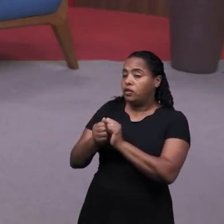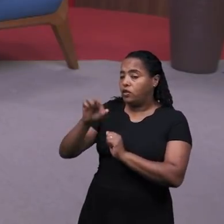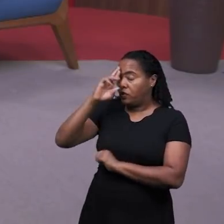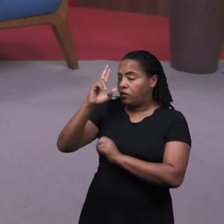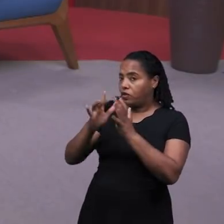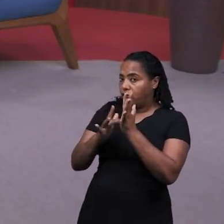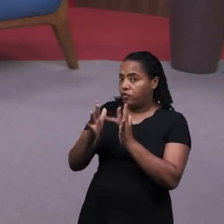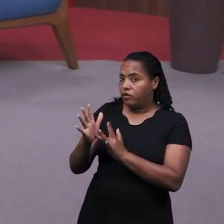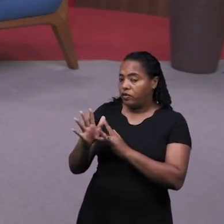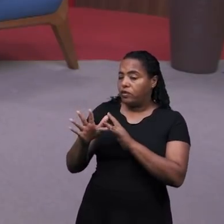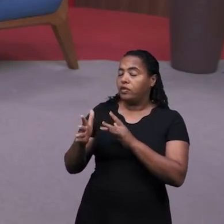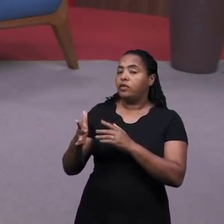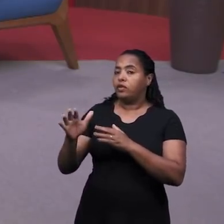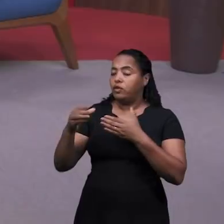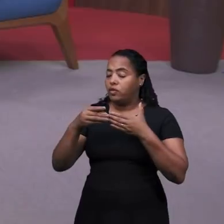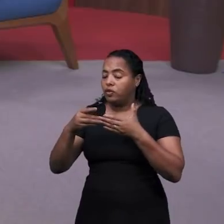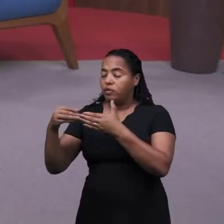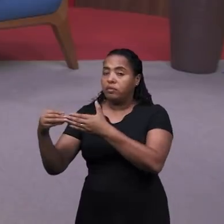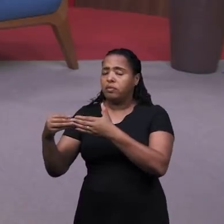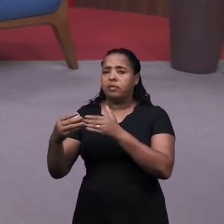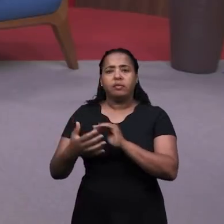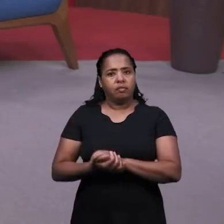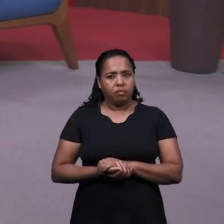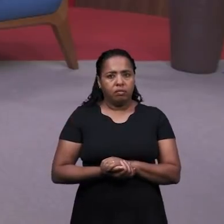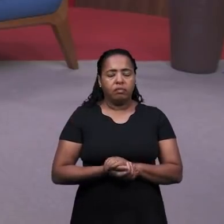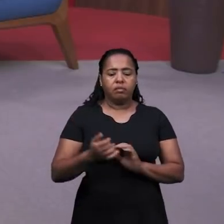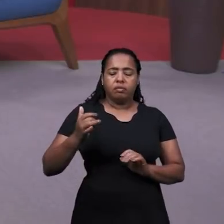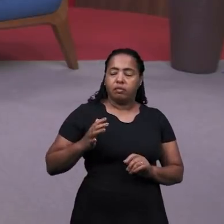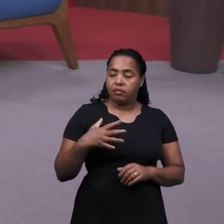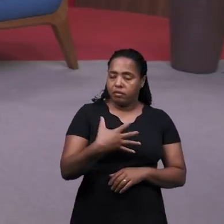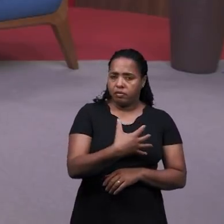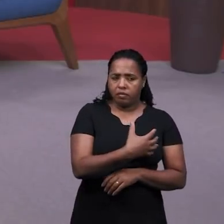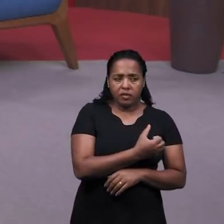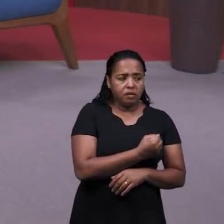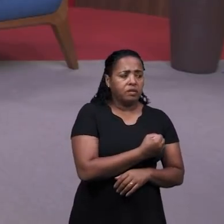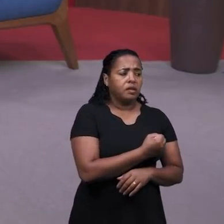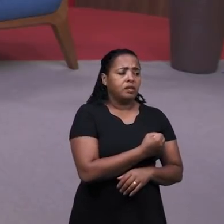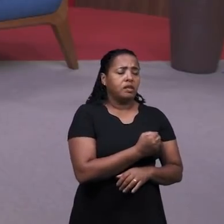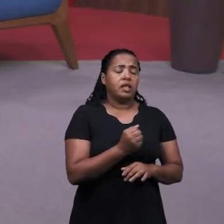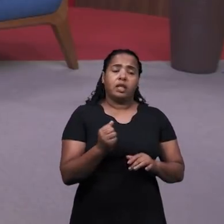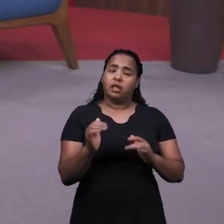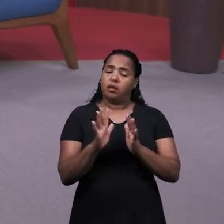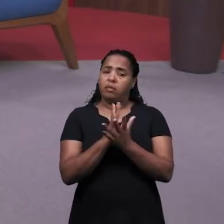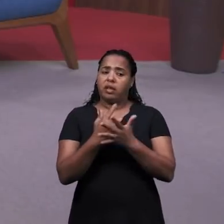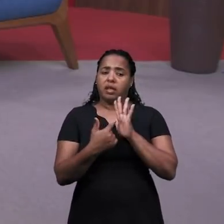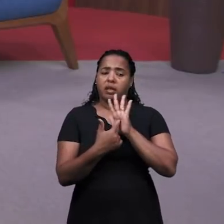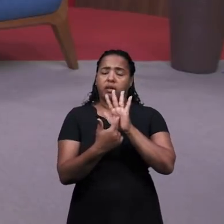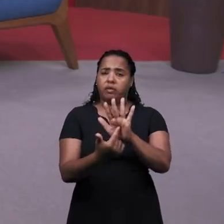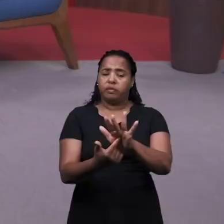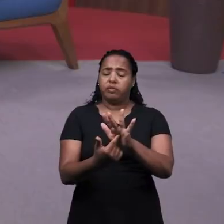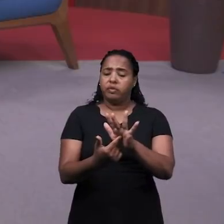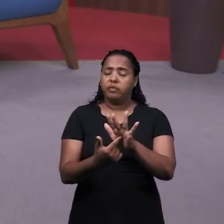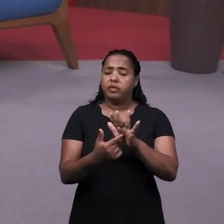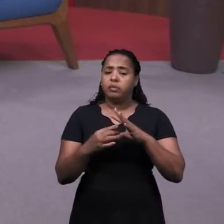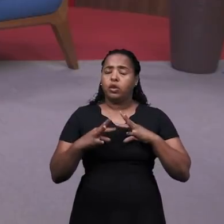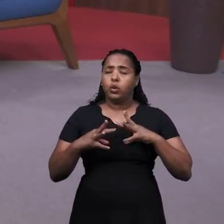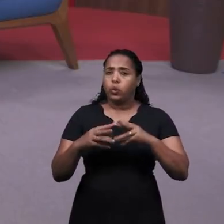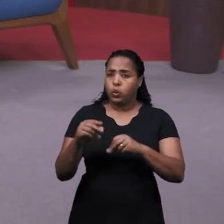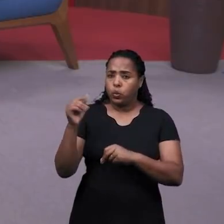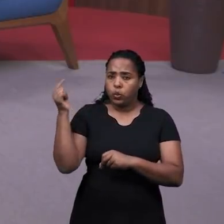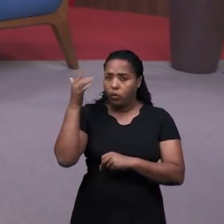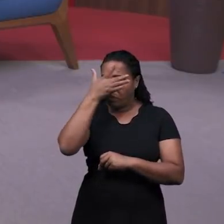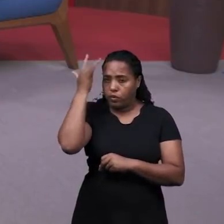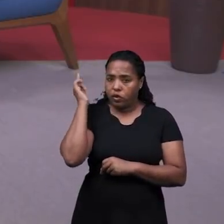Daniel. Poucos há que a encontrem. Então, a salvação, biblicamente, não são todos que a